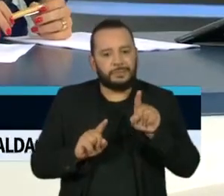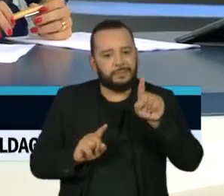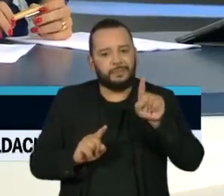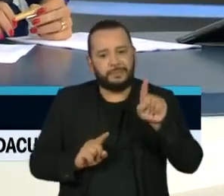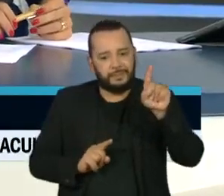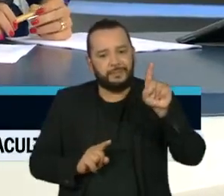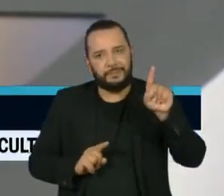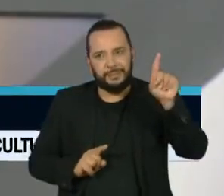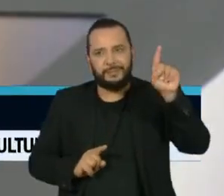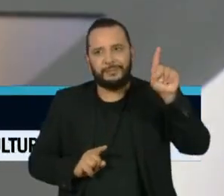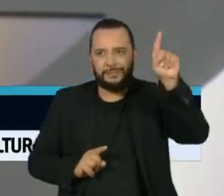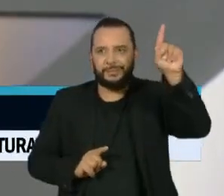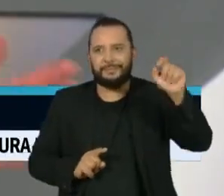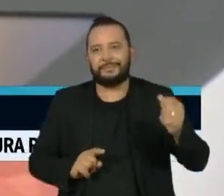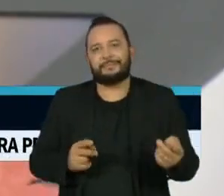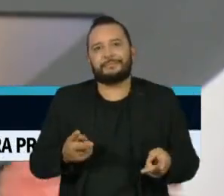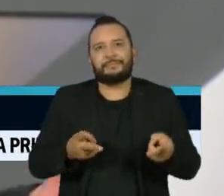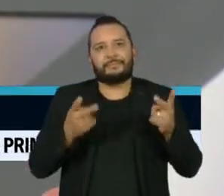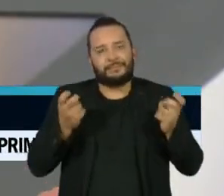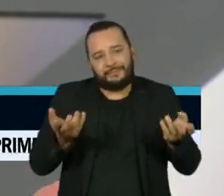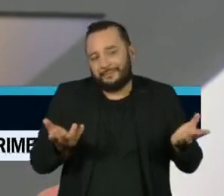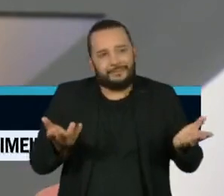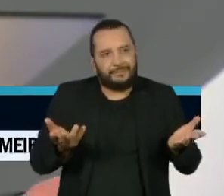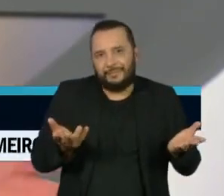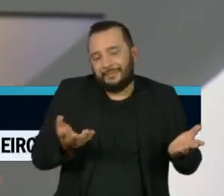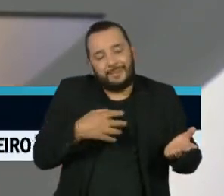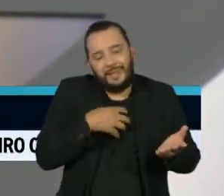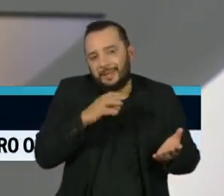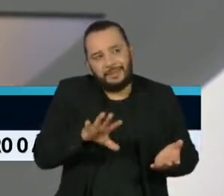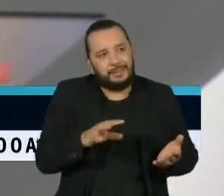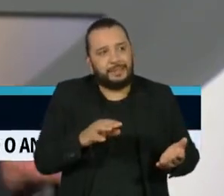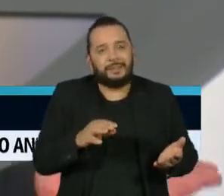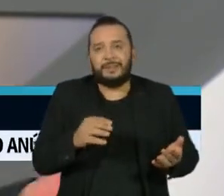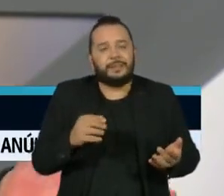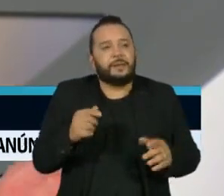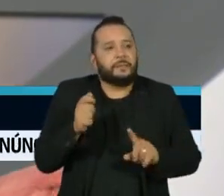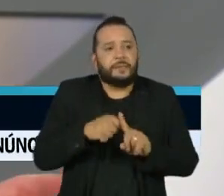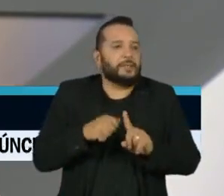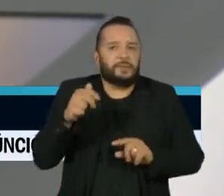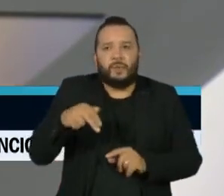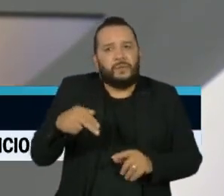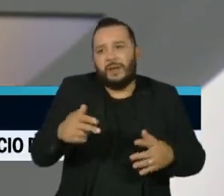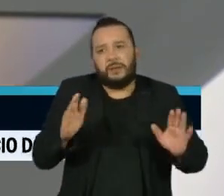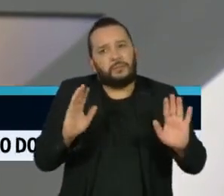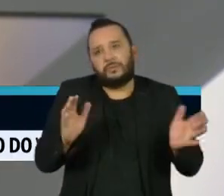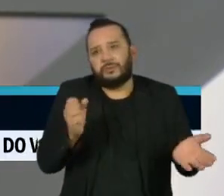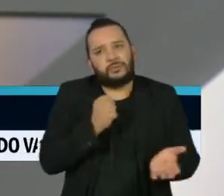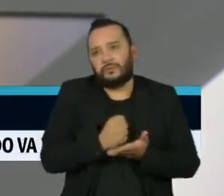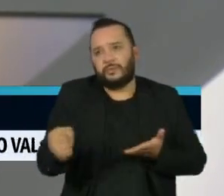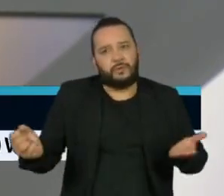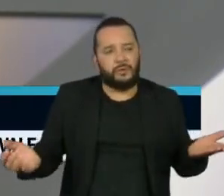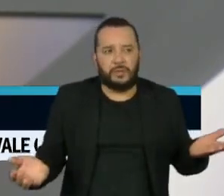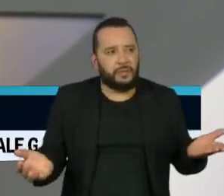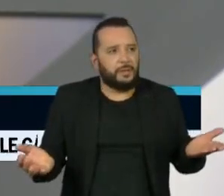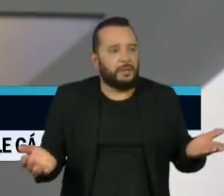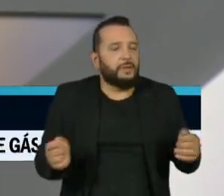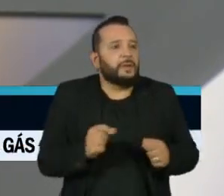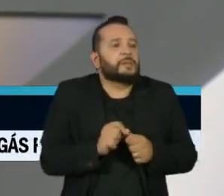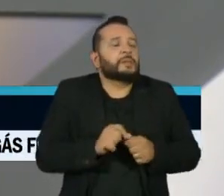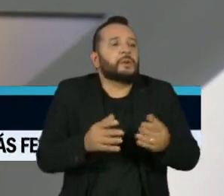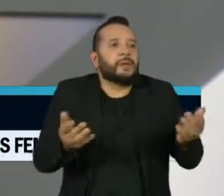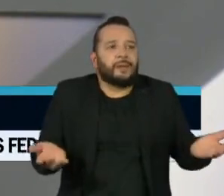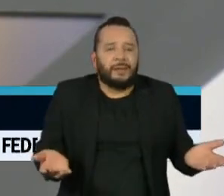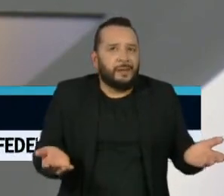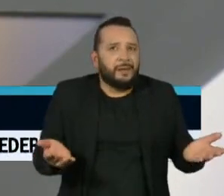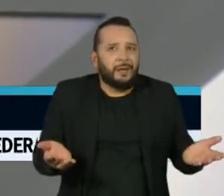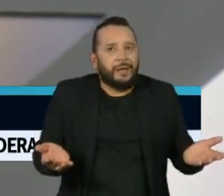Mas, vamos dizer, a inflação desse ano está dada, quer dizer, a gente já está em novembro, não tem muito o que fazer, isso é mais ou menos,